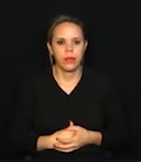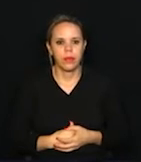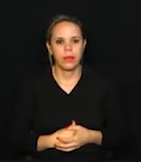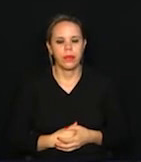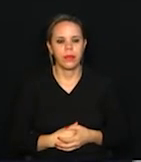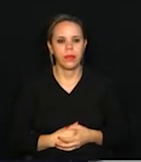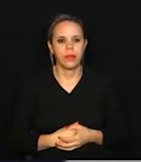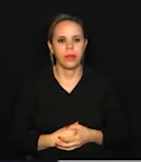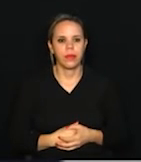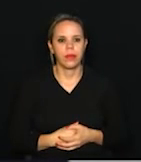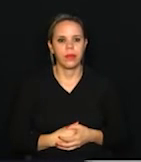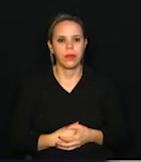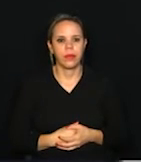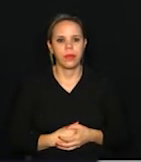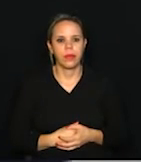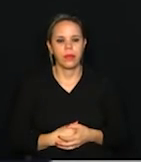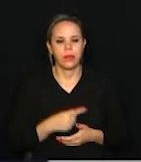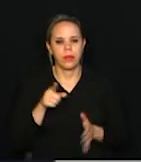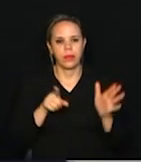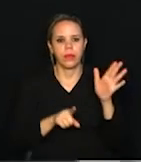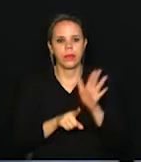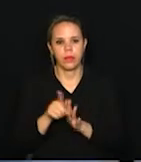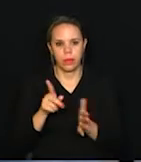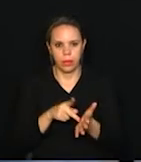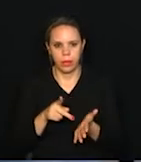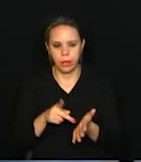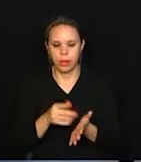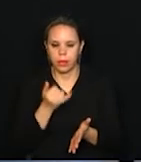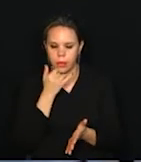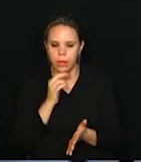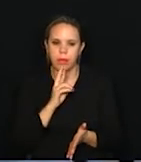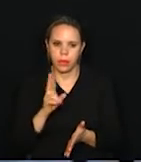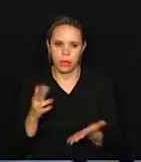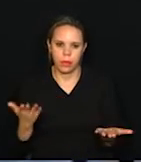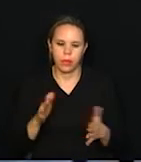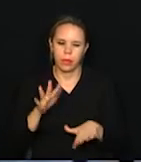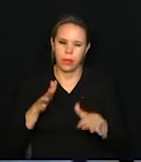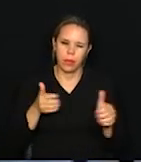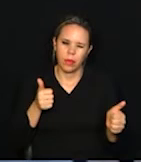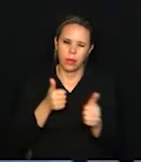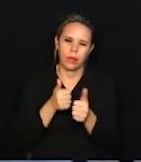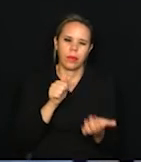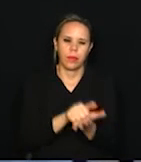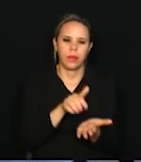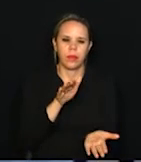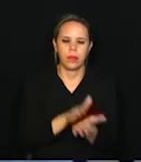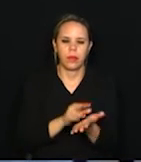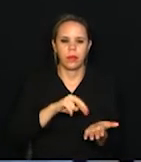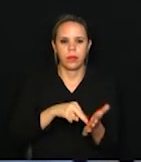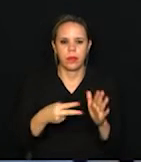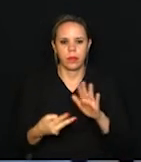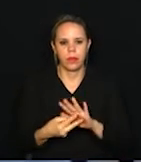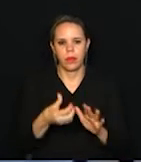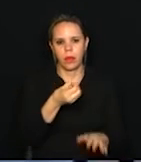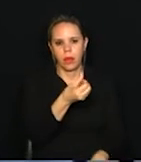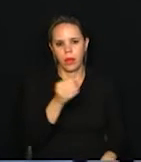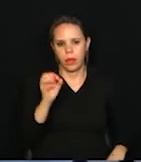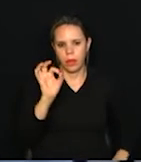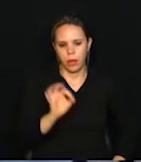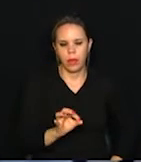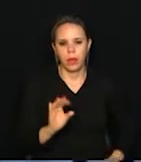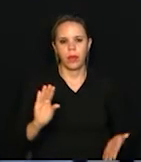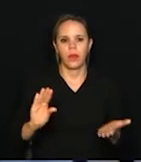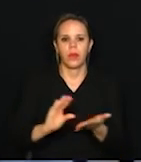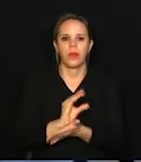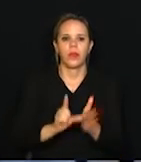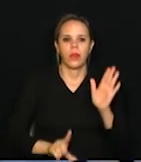Ô Paulo, desculpa, é verdade, você perguntou isso aí. Aproximadamente, as multas elas representam 60% da